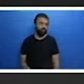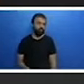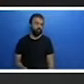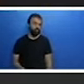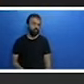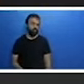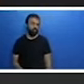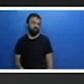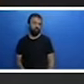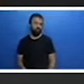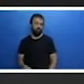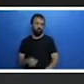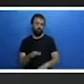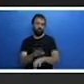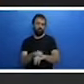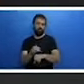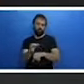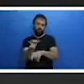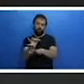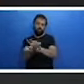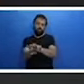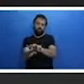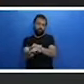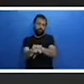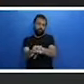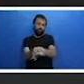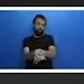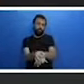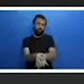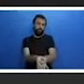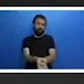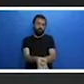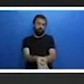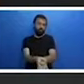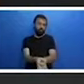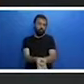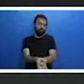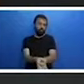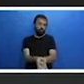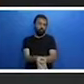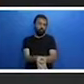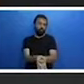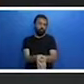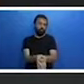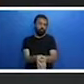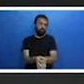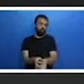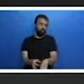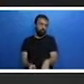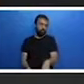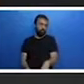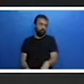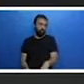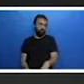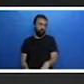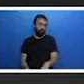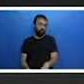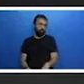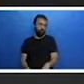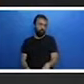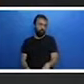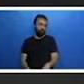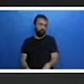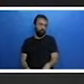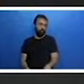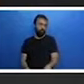qualquer um tem e vou colocar ela aqui ó eu tô colocando ela nas costas da minha mão aí eu vou fazer o